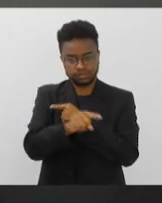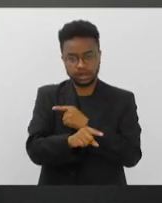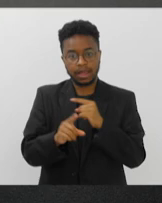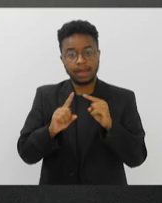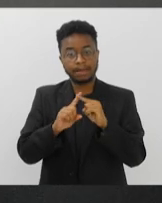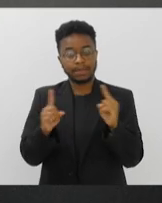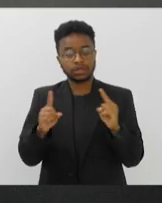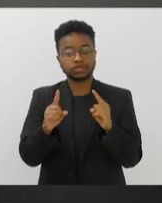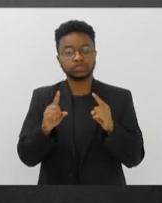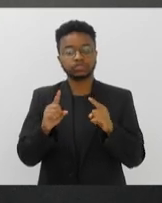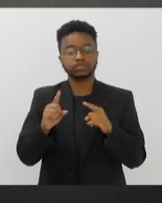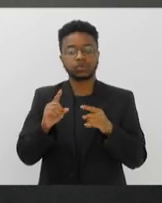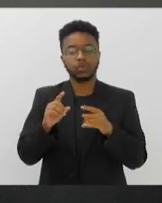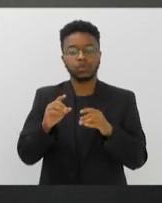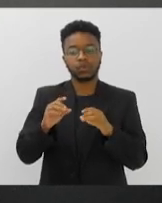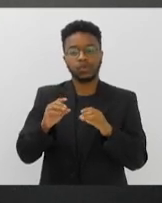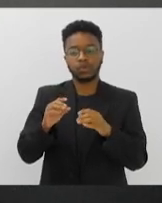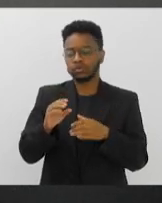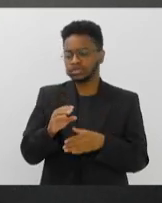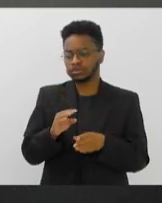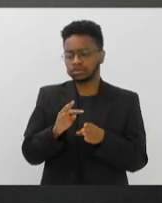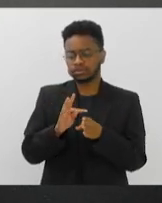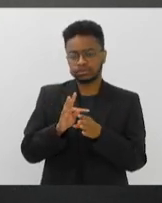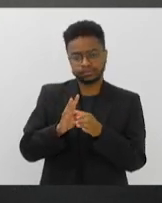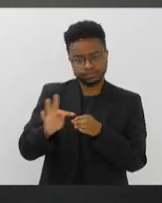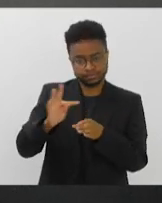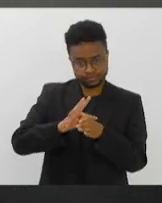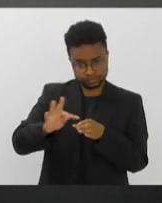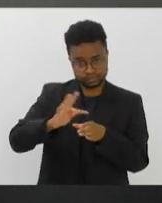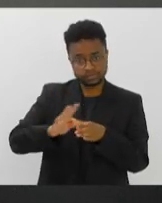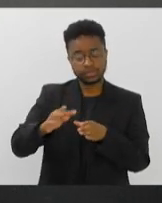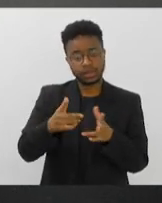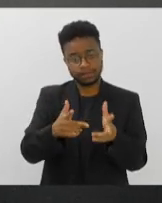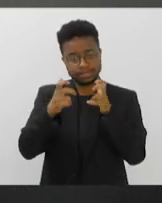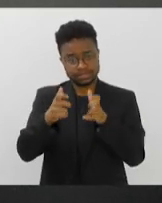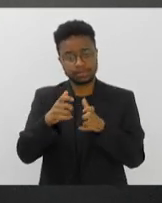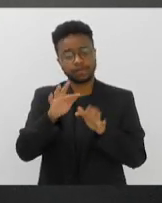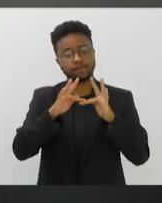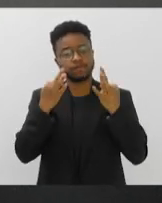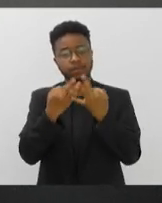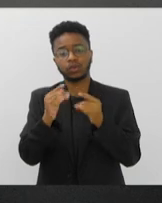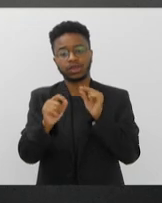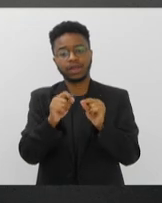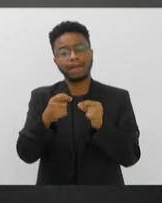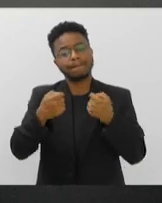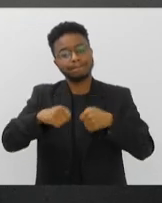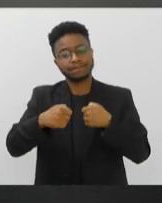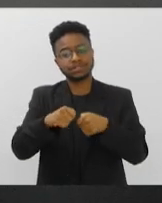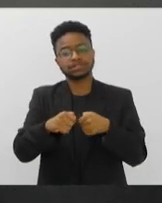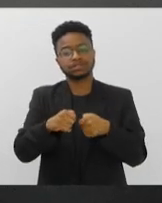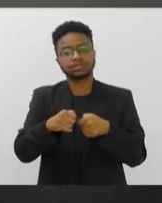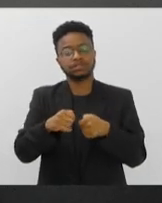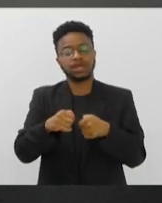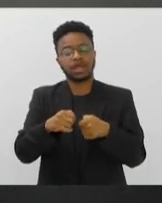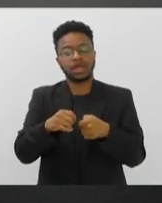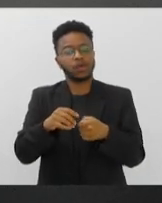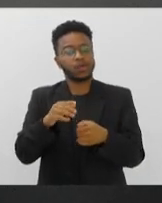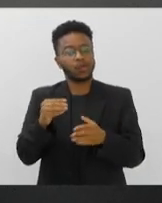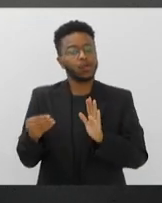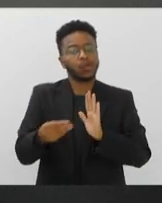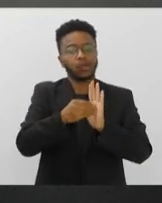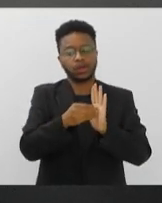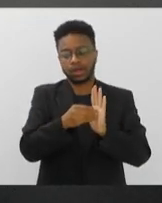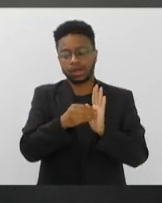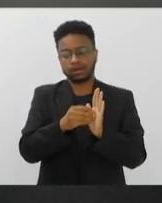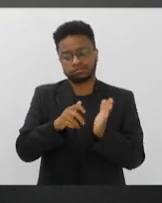na naquela naquela família e ela chega a um ponto que é necessário ingressar com uma representação por infração administrativa ali a gente não